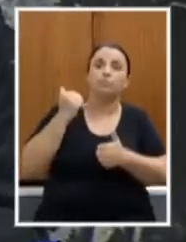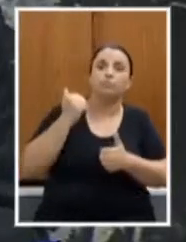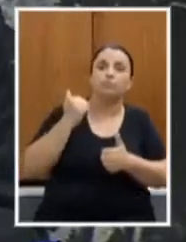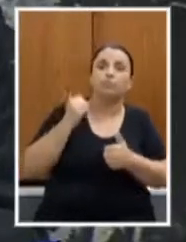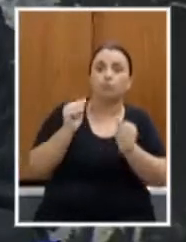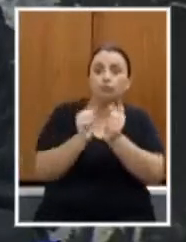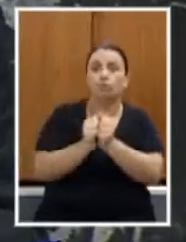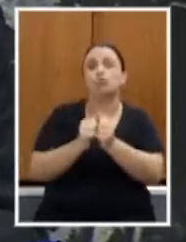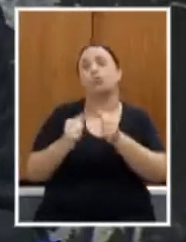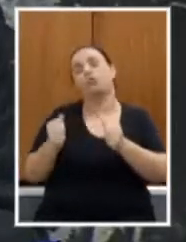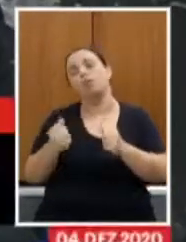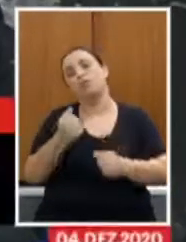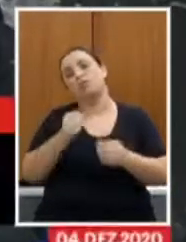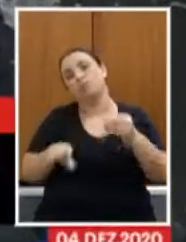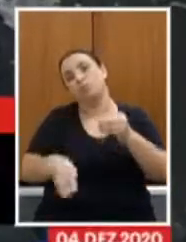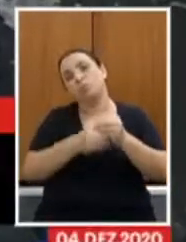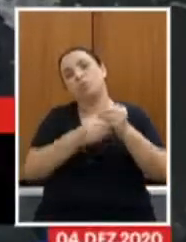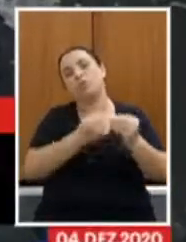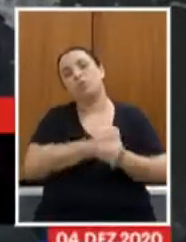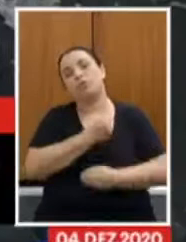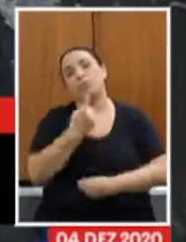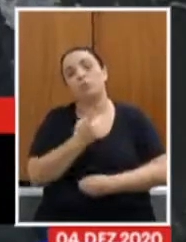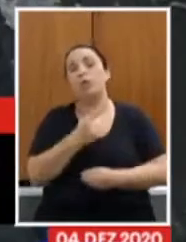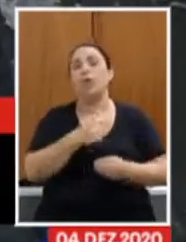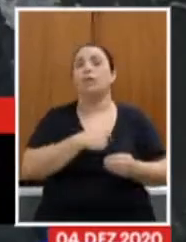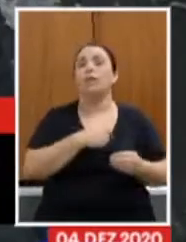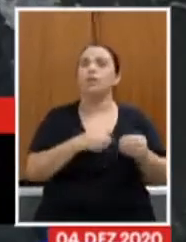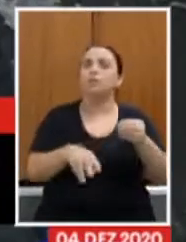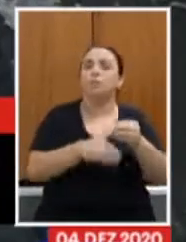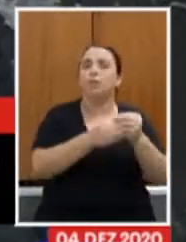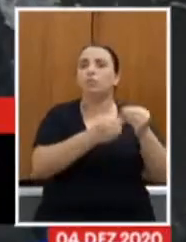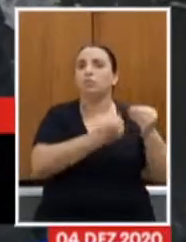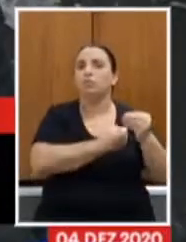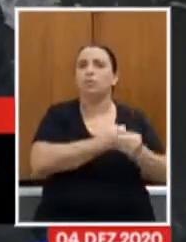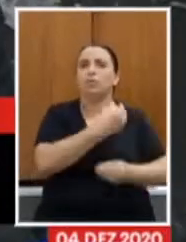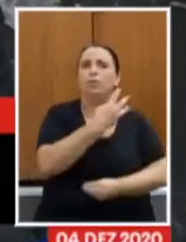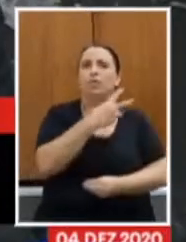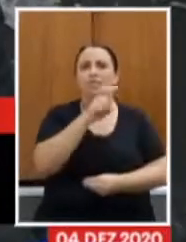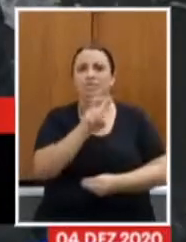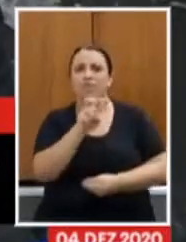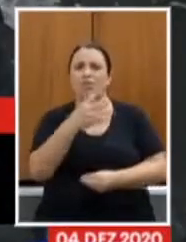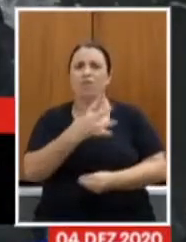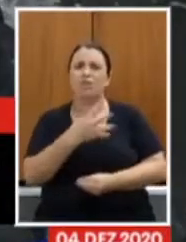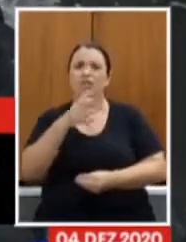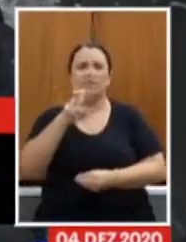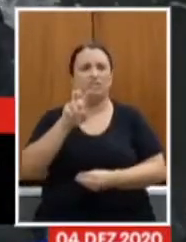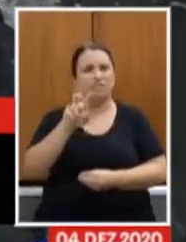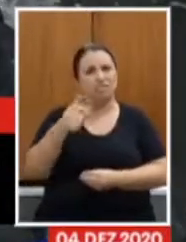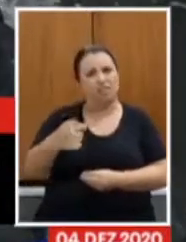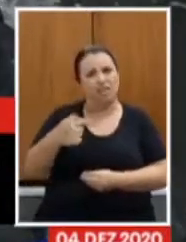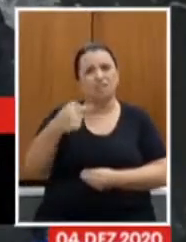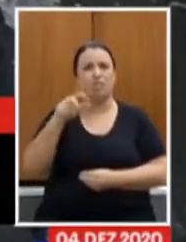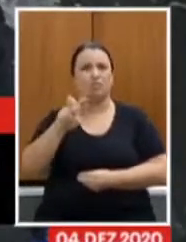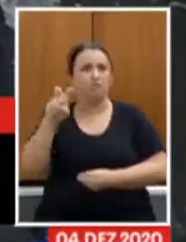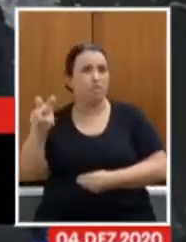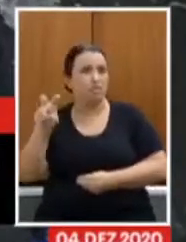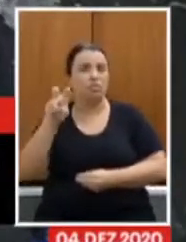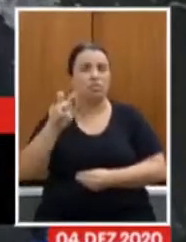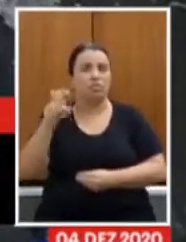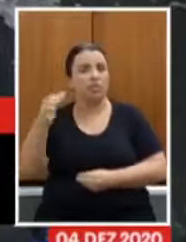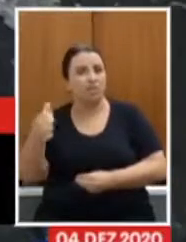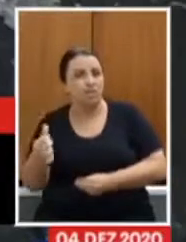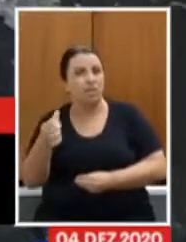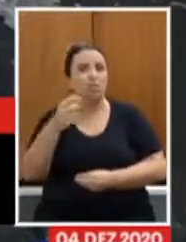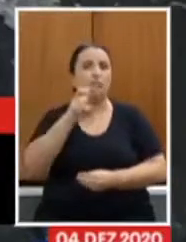as emendas números 45 a 47, 49, 50, 53, 55, 56,